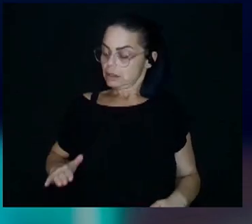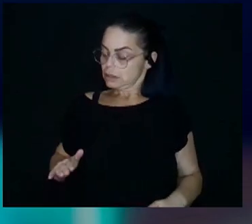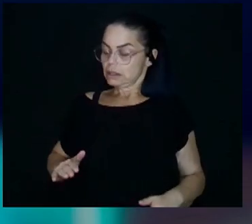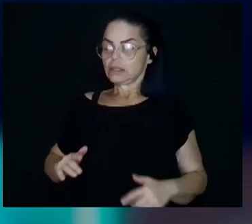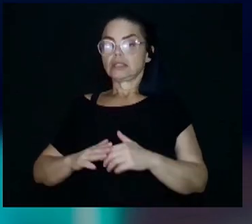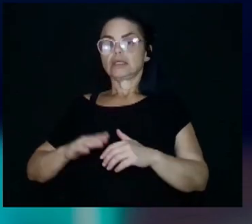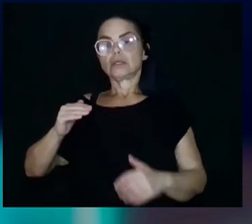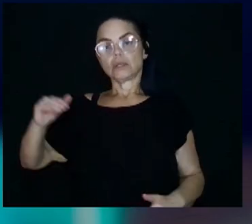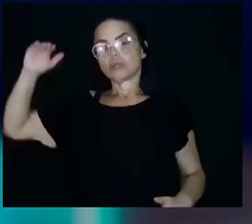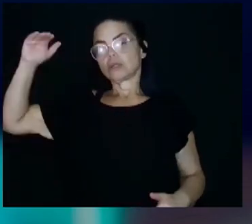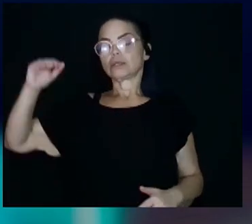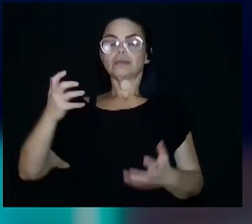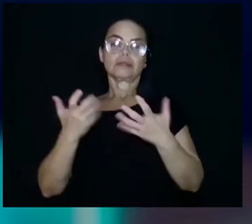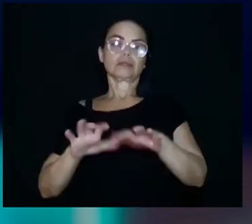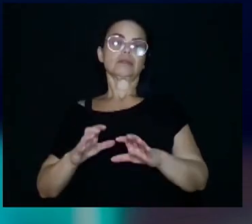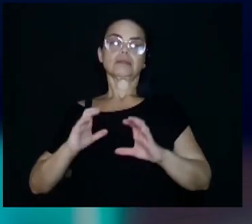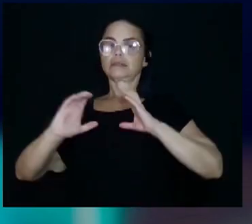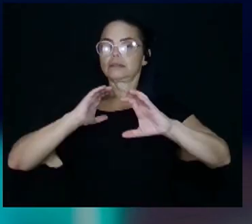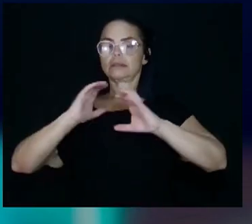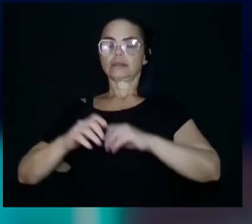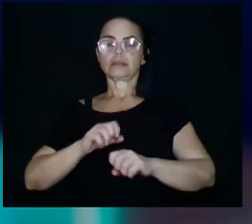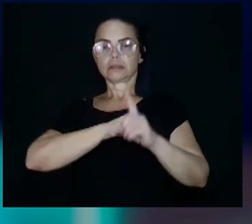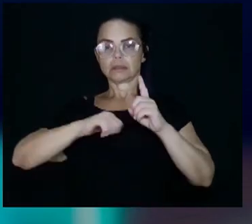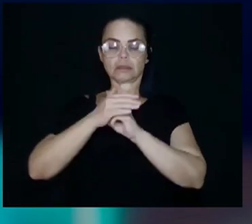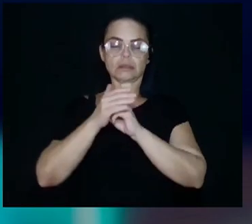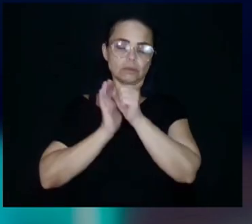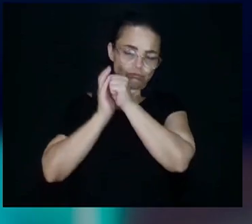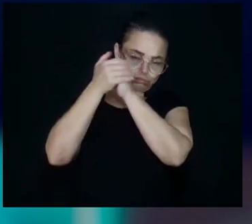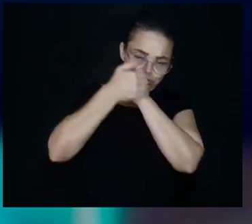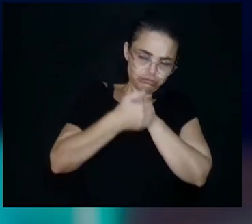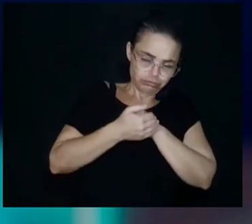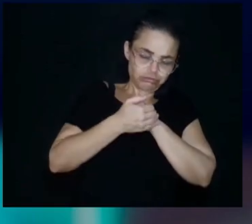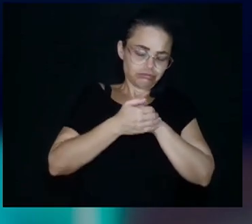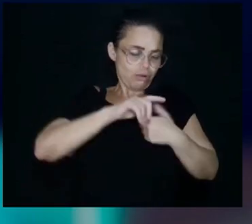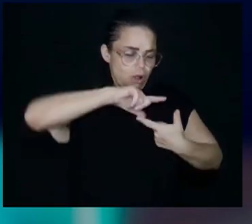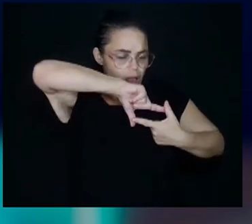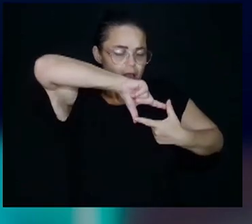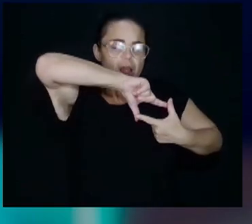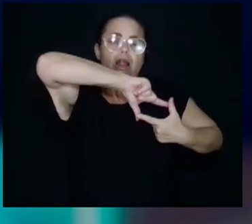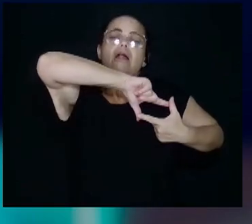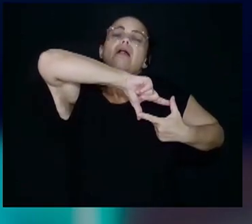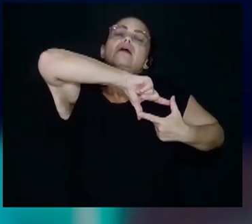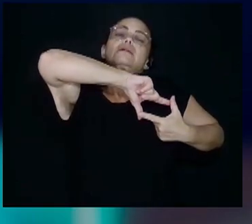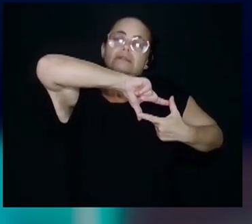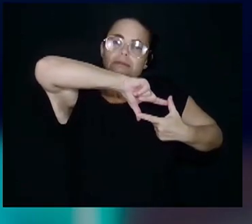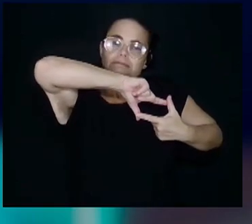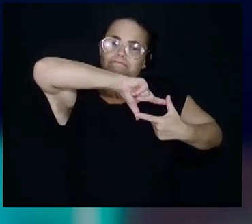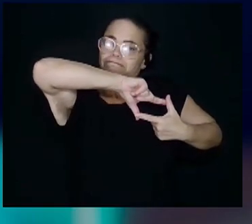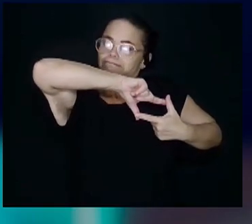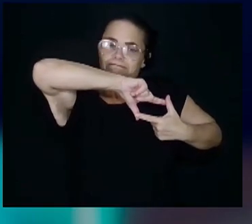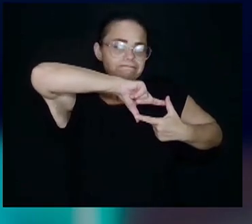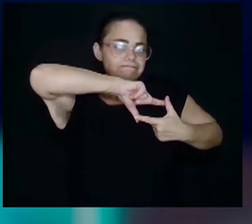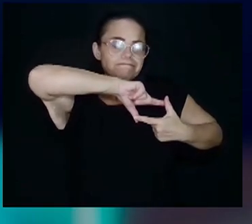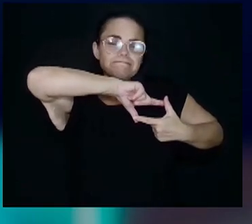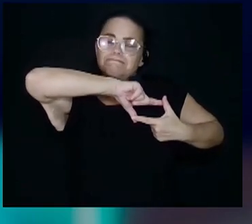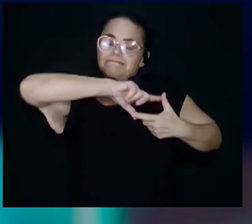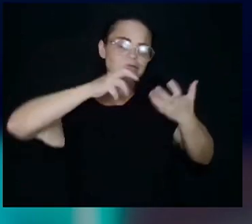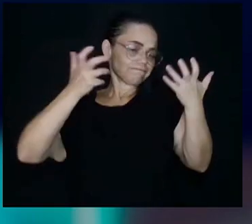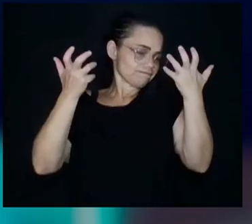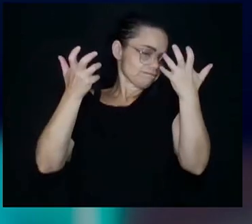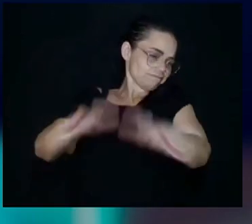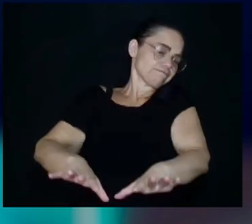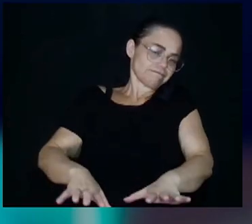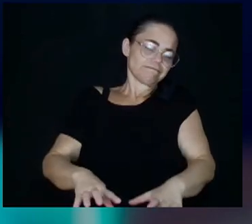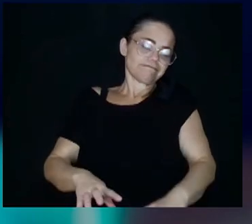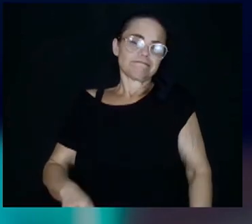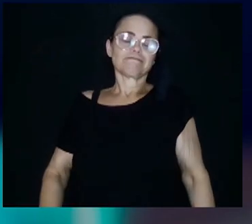comunicação em sociedade, em querer se isolar, em querer justamente não ser ativo. E a gagueira não